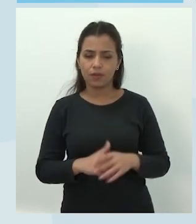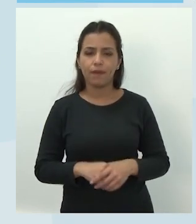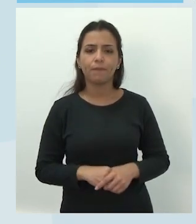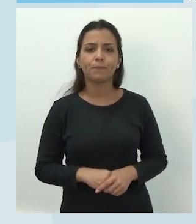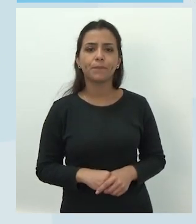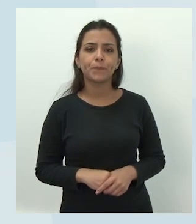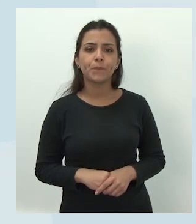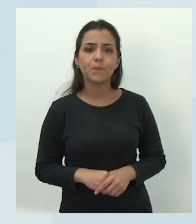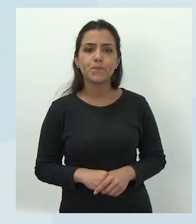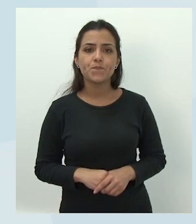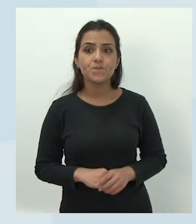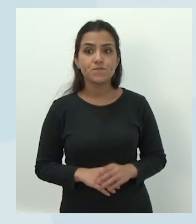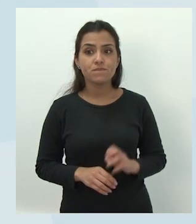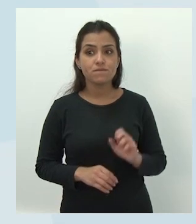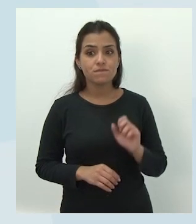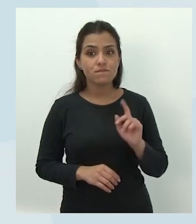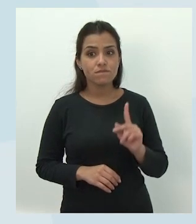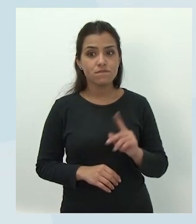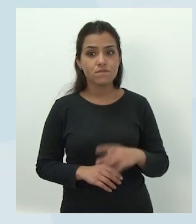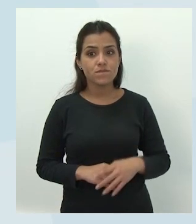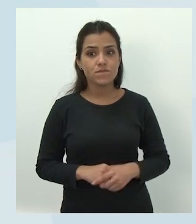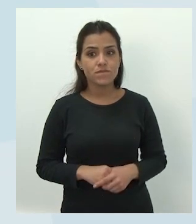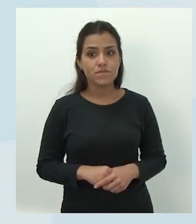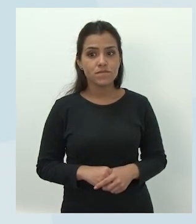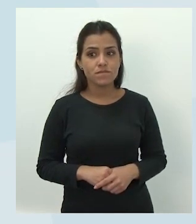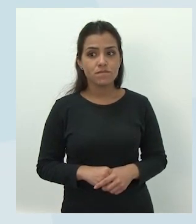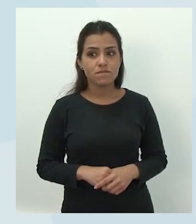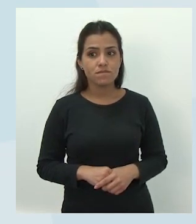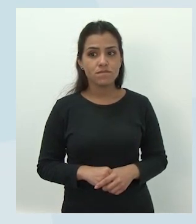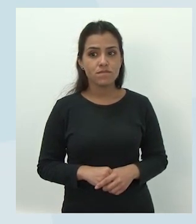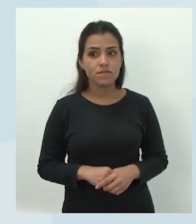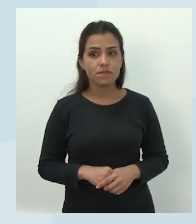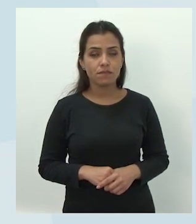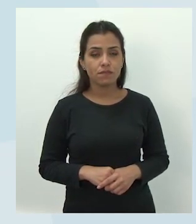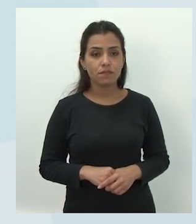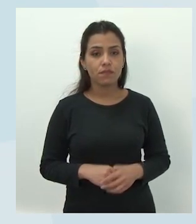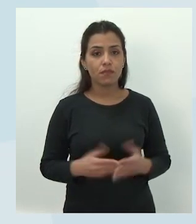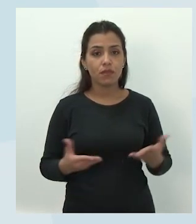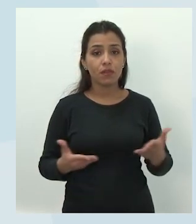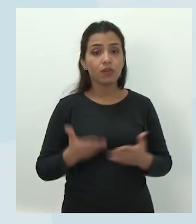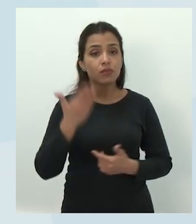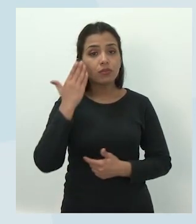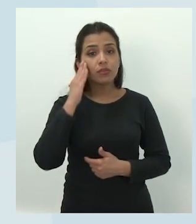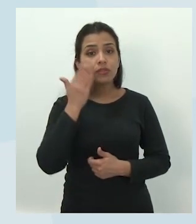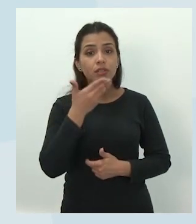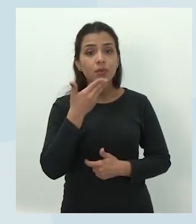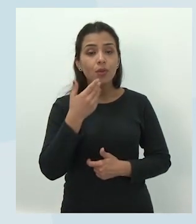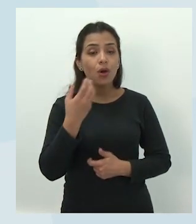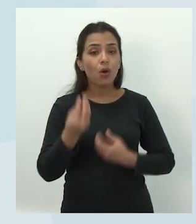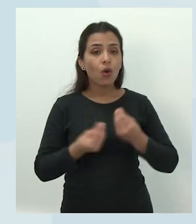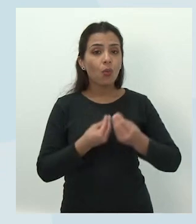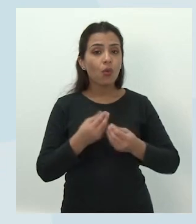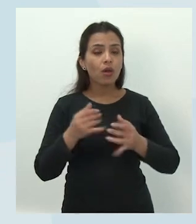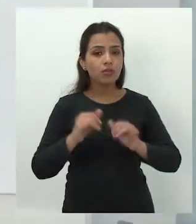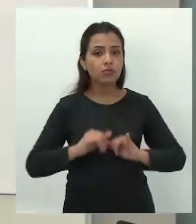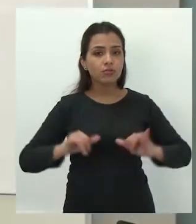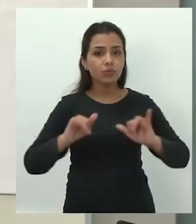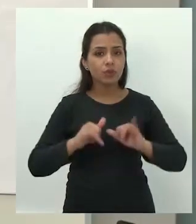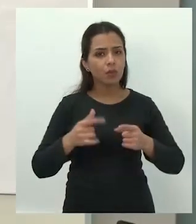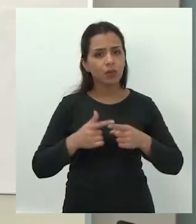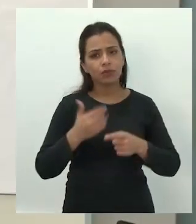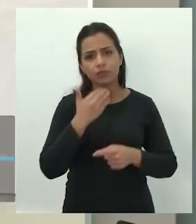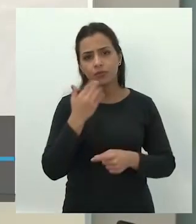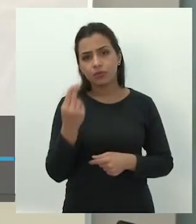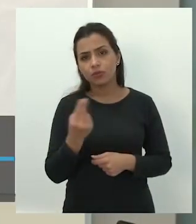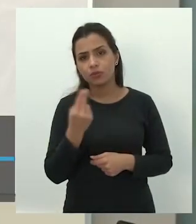vídeo de animação. Certo? Agora vamos só entender um pouquinho como é que funciona a questão da divulgação, né? Porque não adianta só a gente produzir,